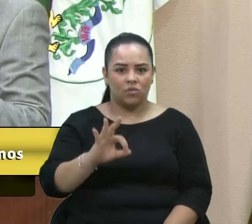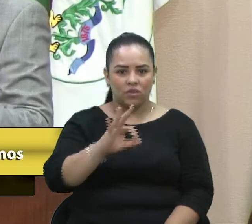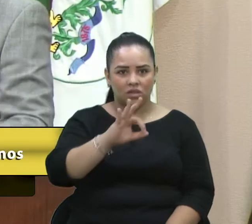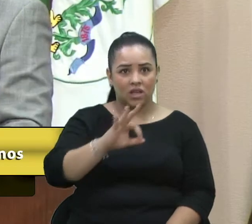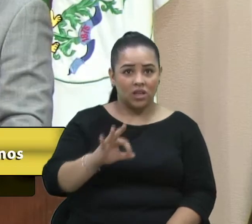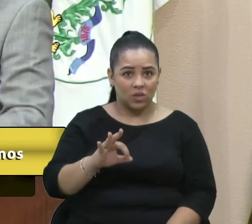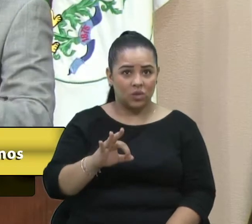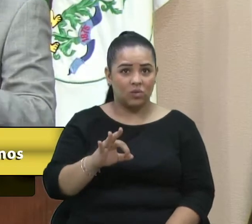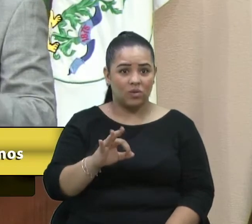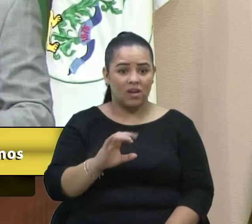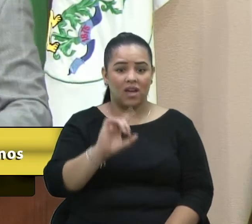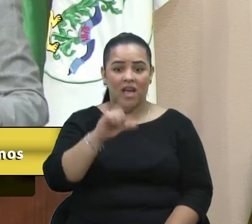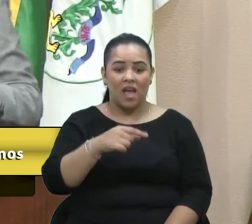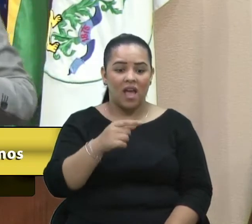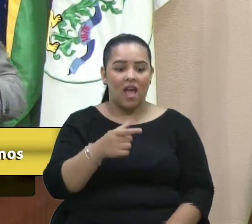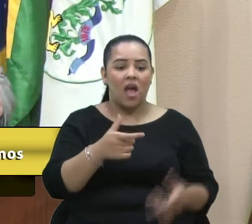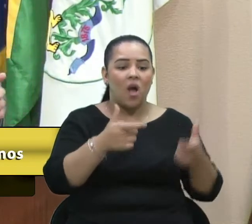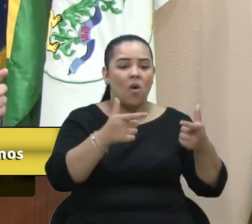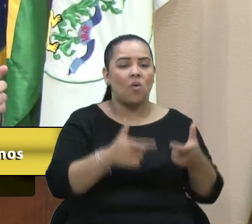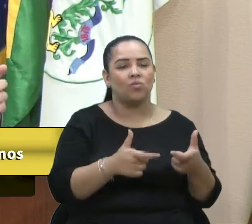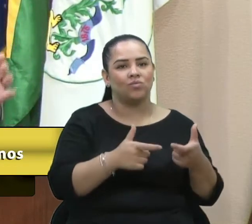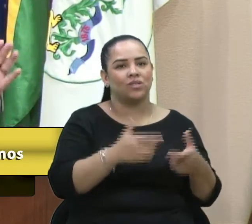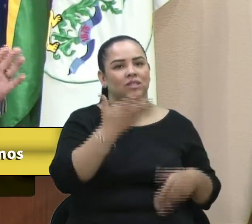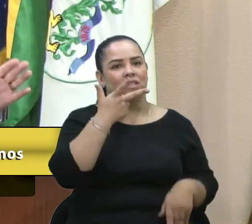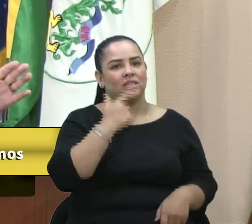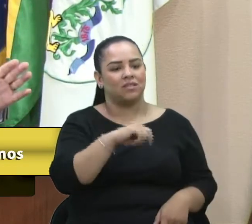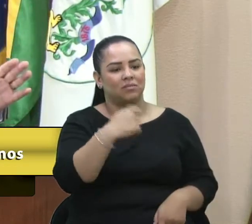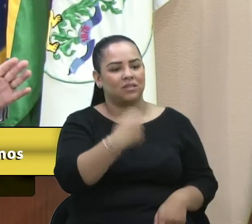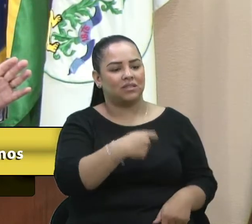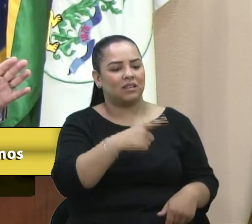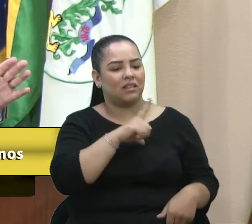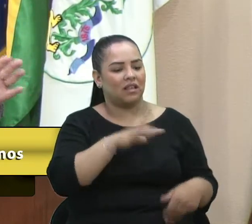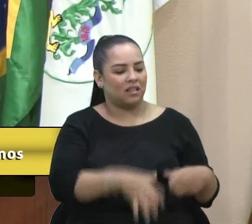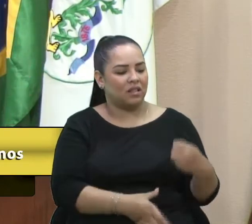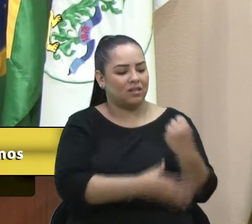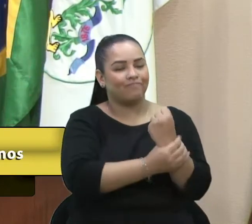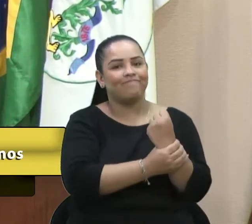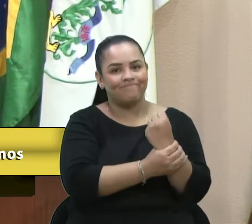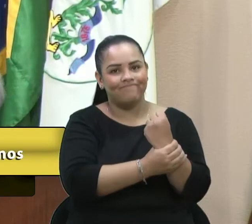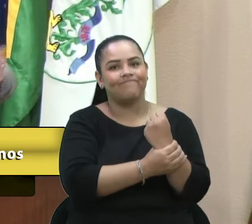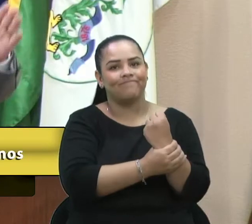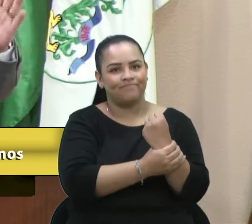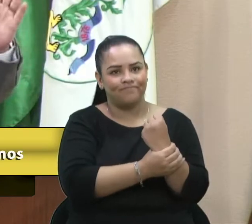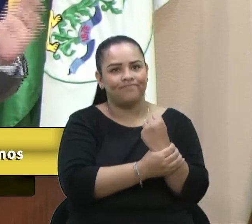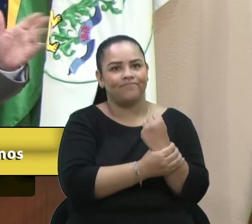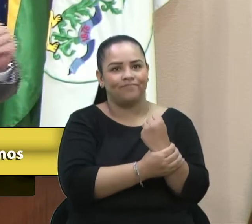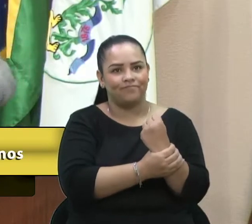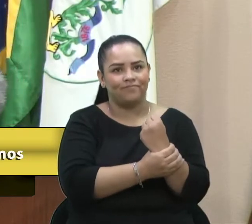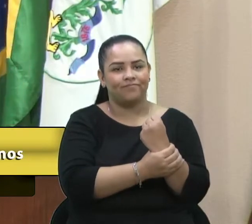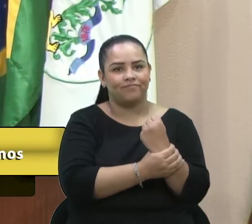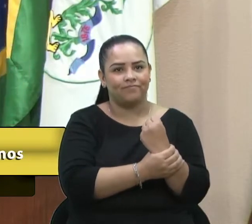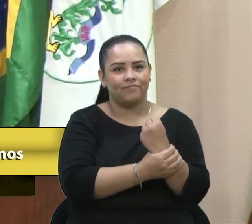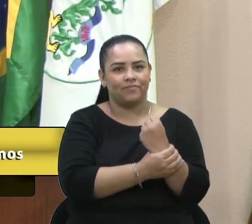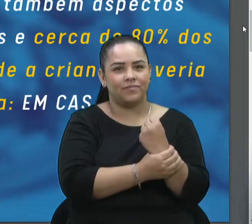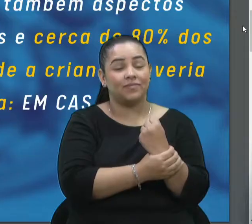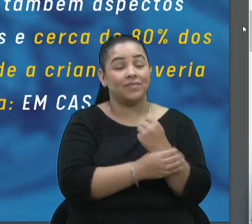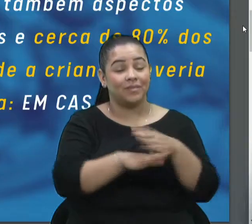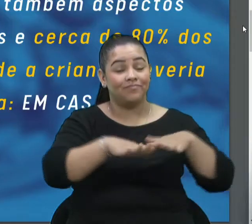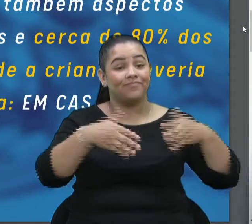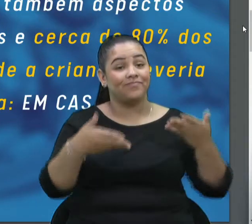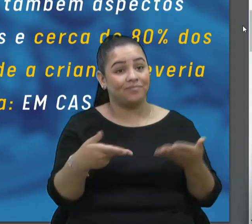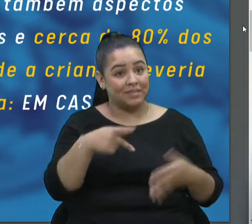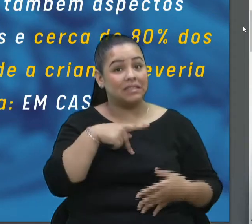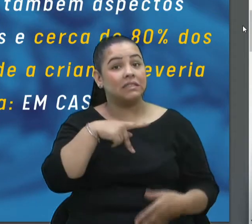a criança deveria estar o quê? Segura. E aí diz, vereador, presidente